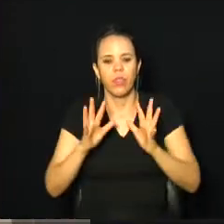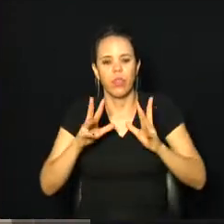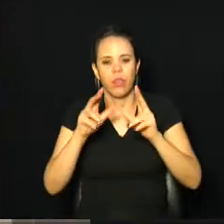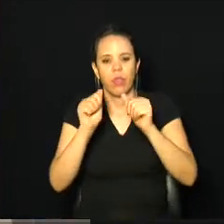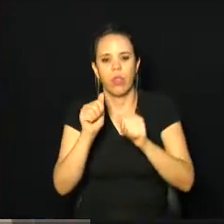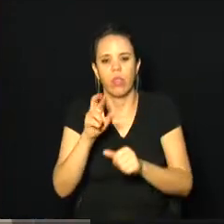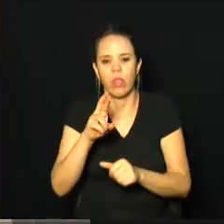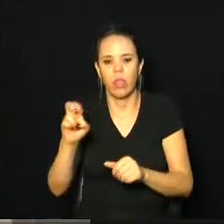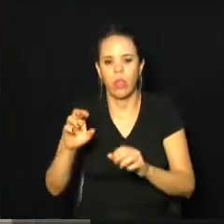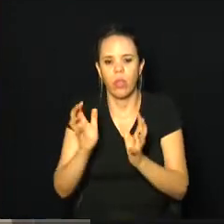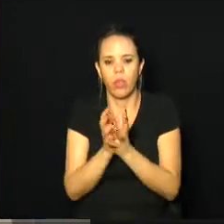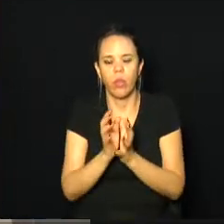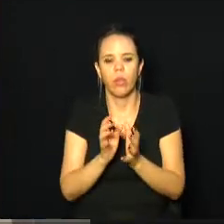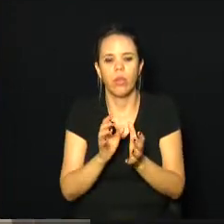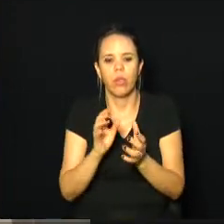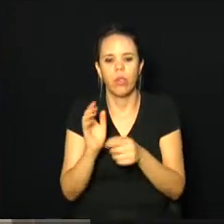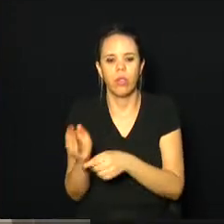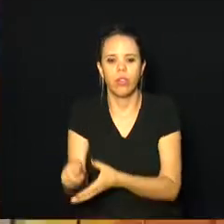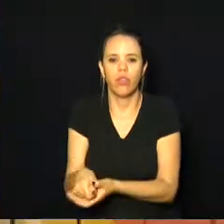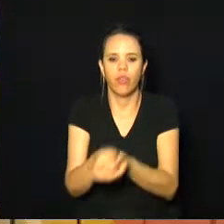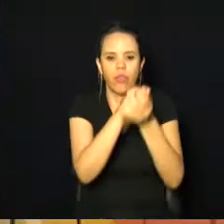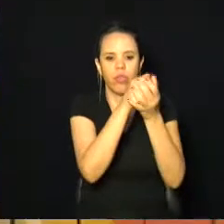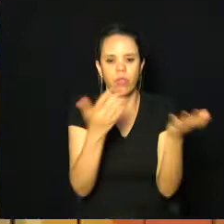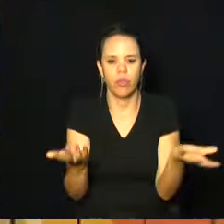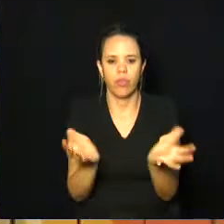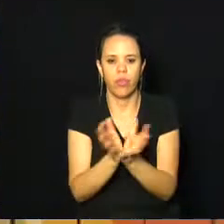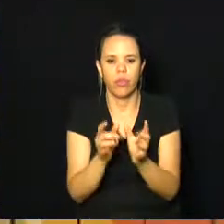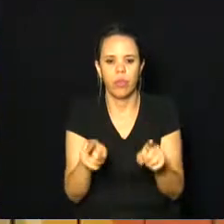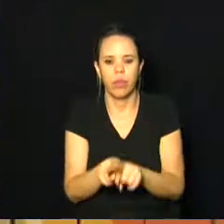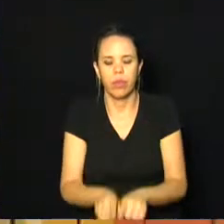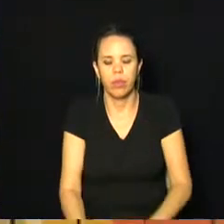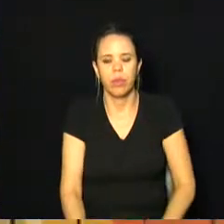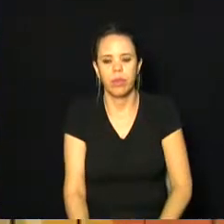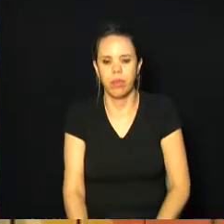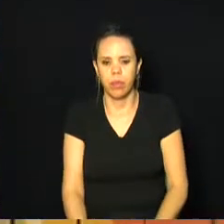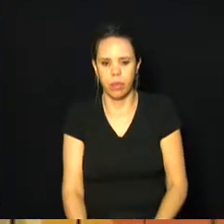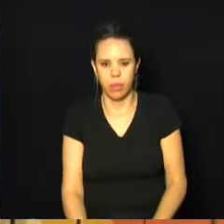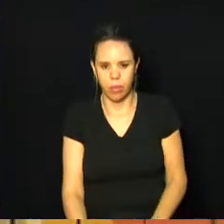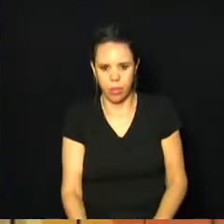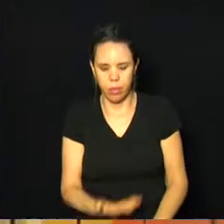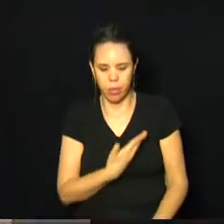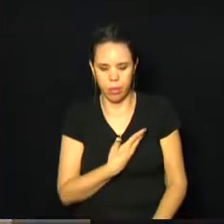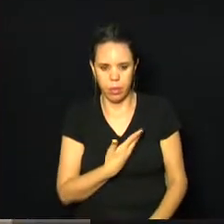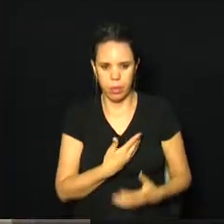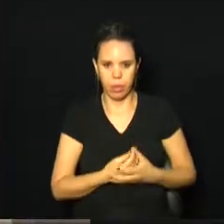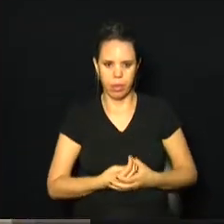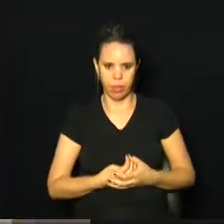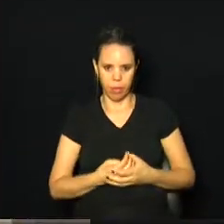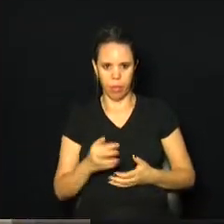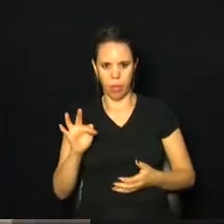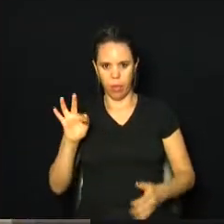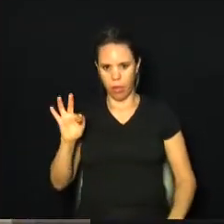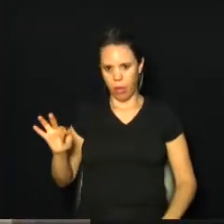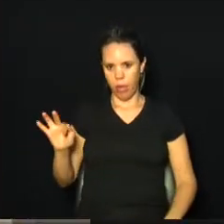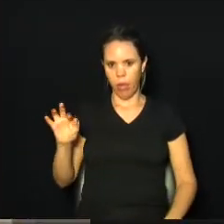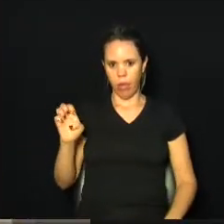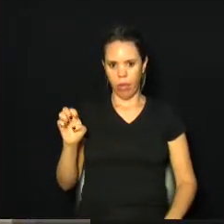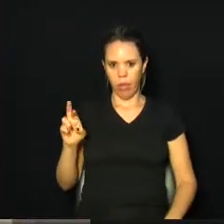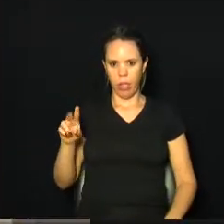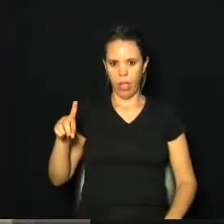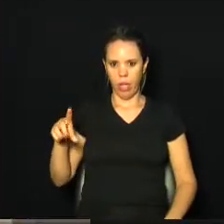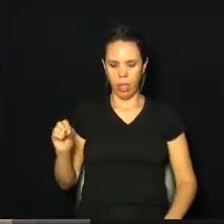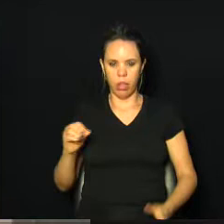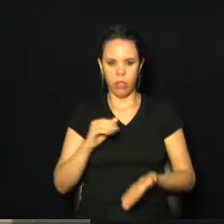Heller, para a turma toda que está aí, o Pacheco, que está agora no time também, sim, na frente, que é um grande amigo. Ao Fernando Vaninho, grande secretário, que